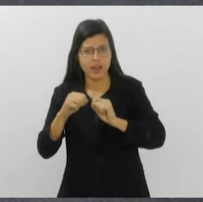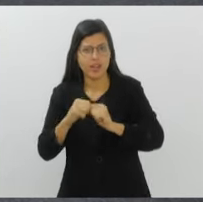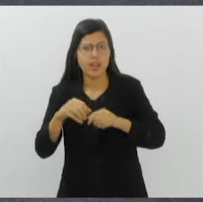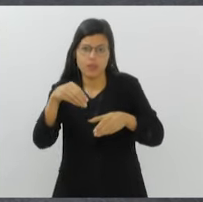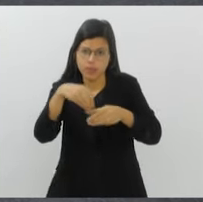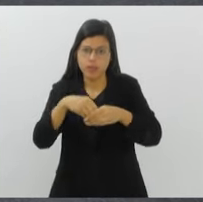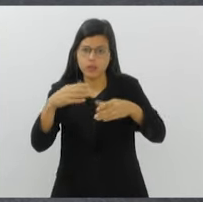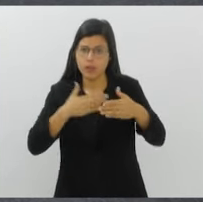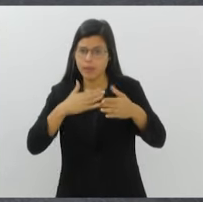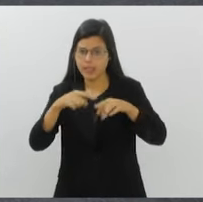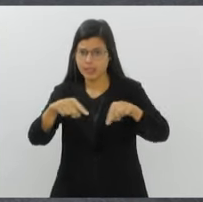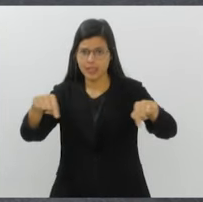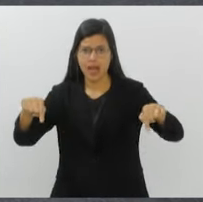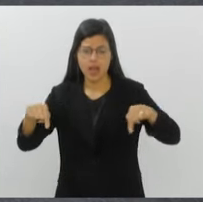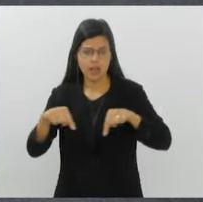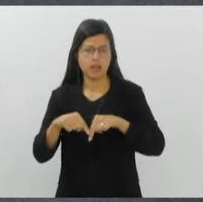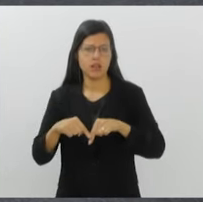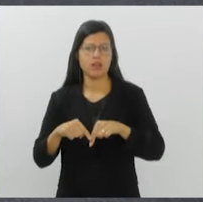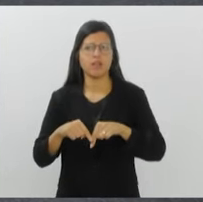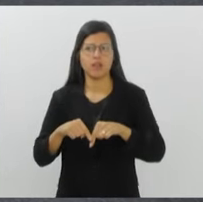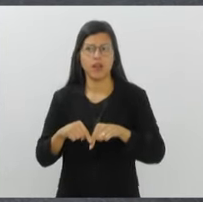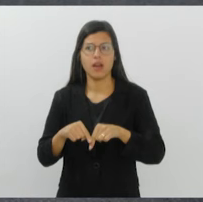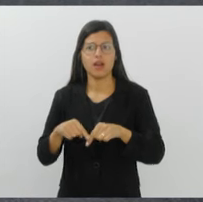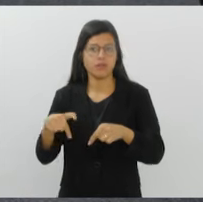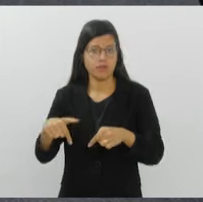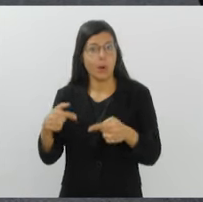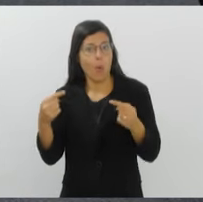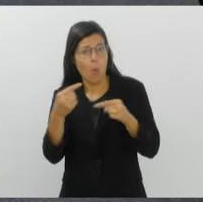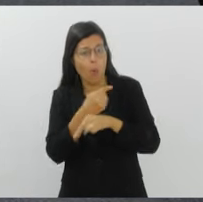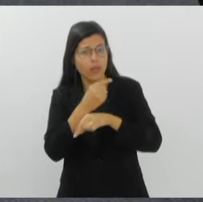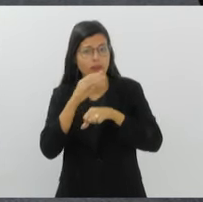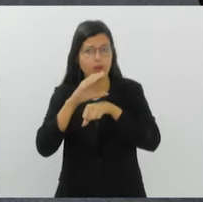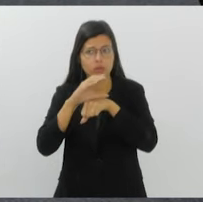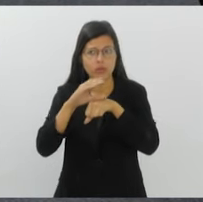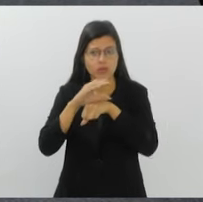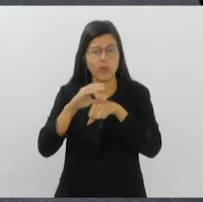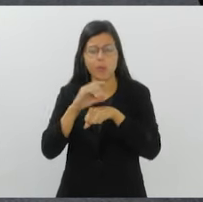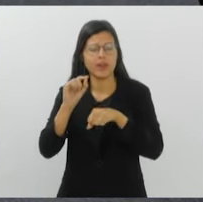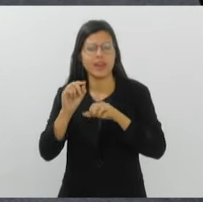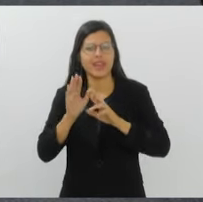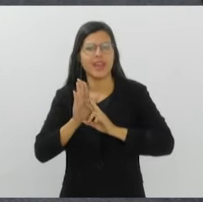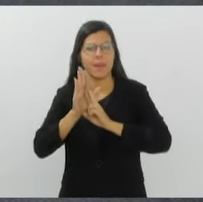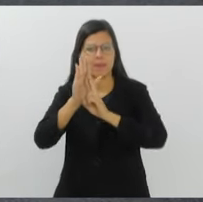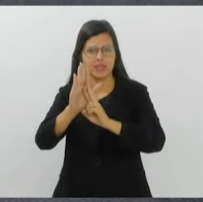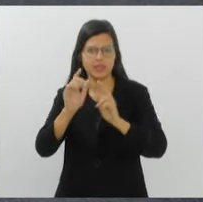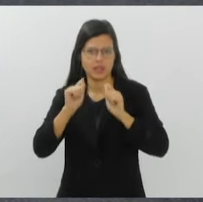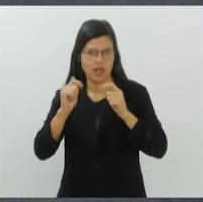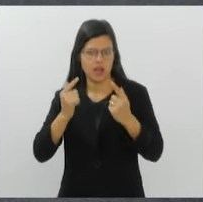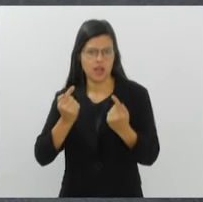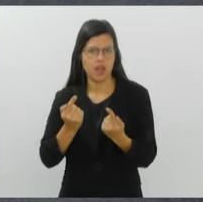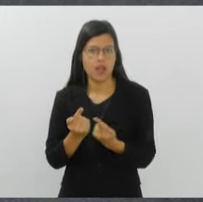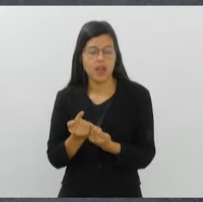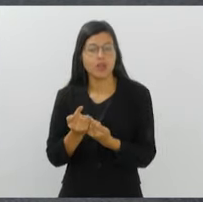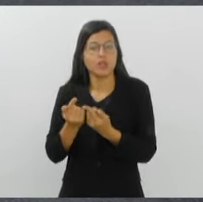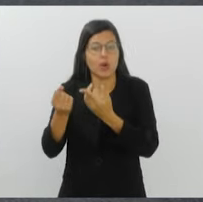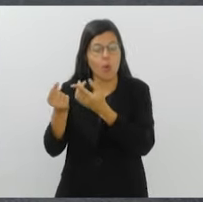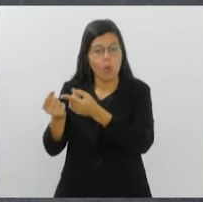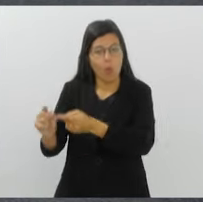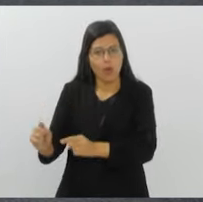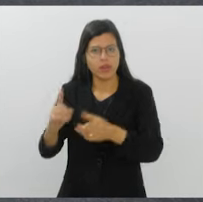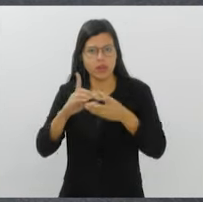gabinete. Ou seja, ataca a institucionalidade do que representa a Assembleia Legislativa do Rio de Janeiro, ataca